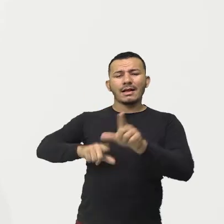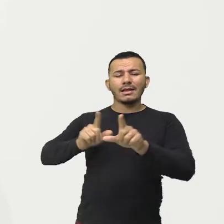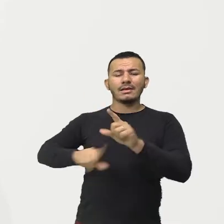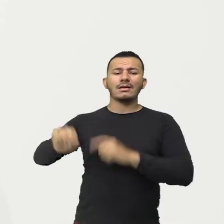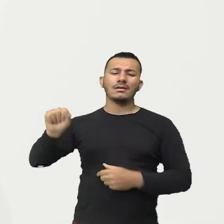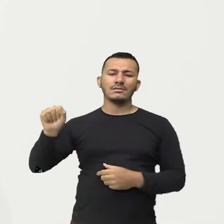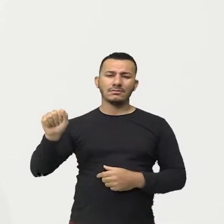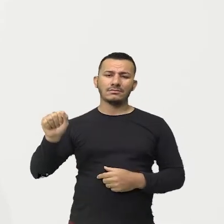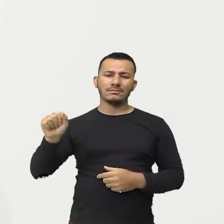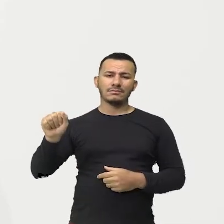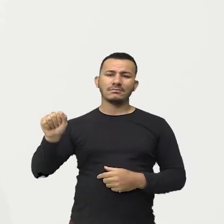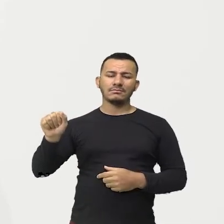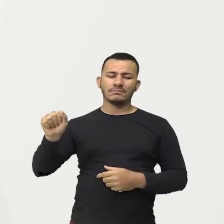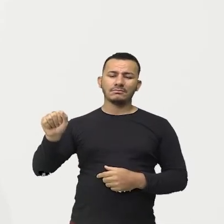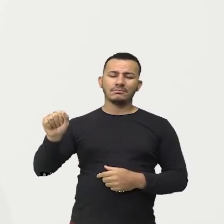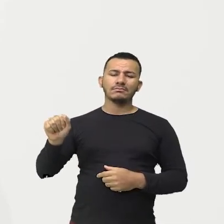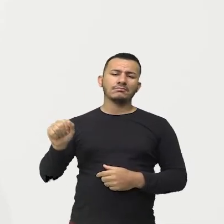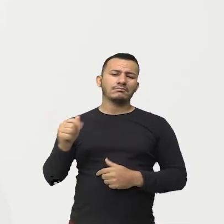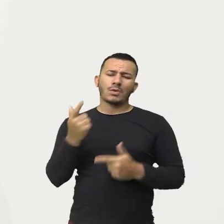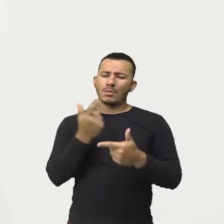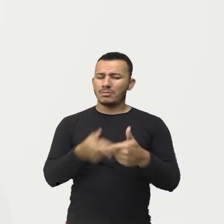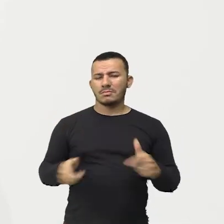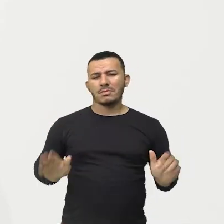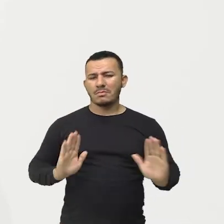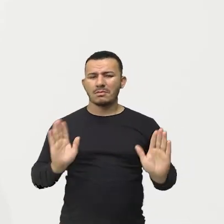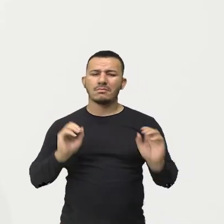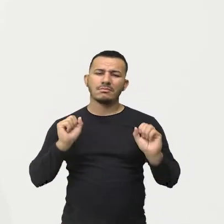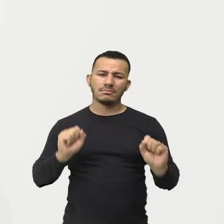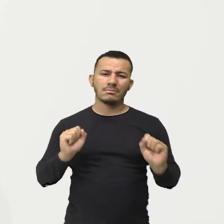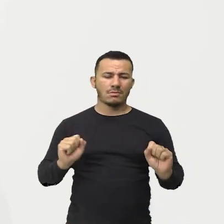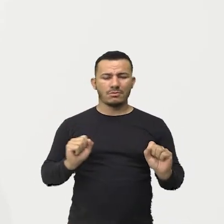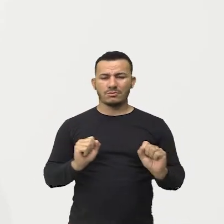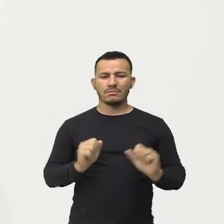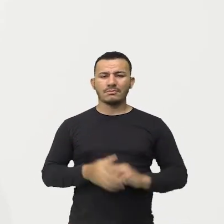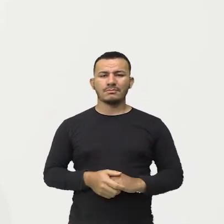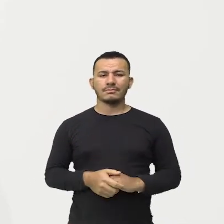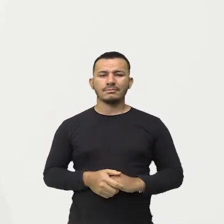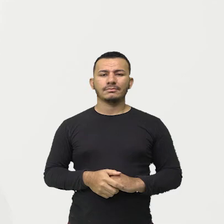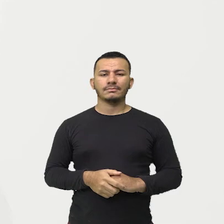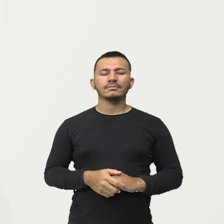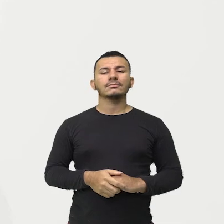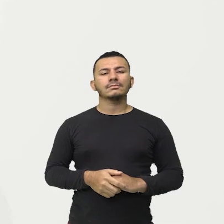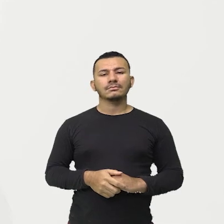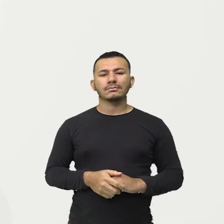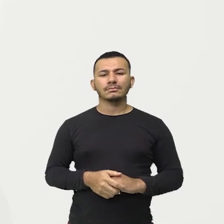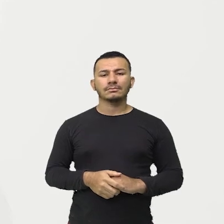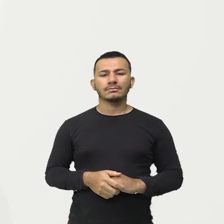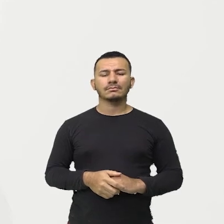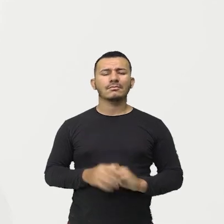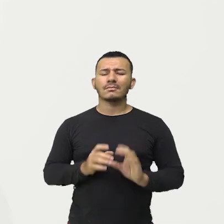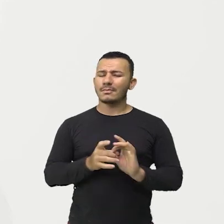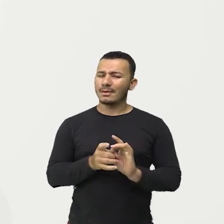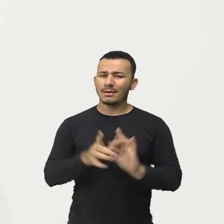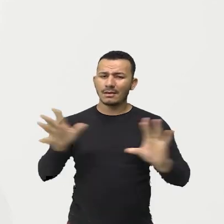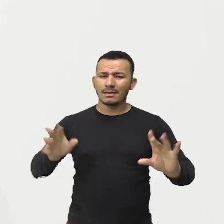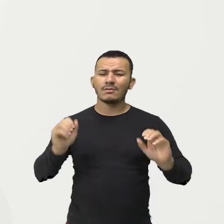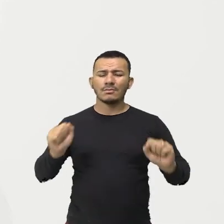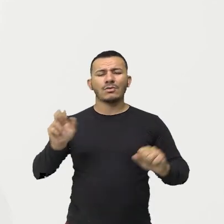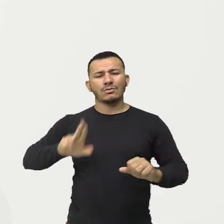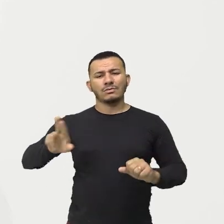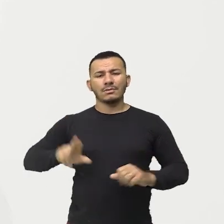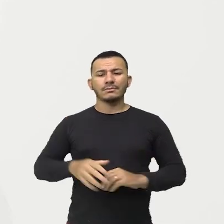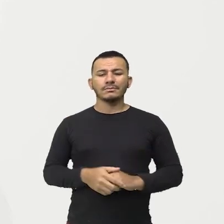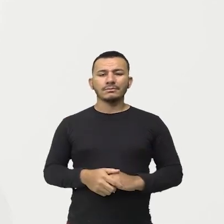de letra A. Ó. Isso não tem o menor problema, tá legal? É permitido isso sem problema